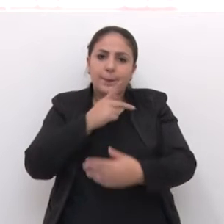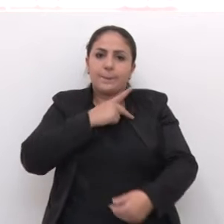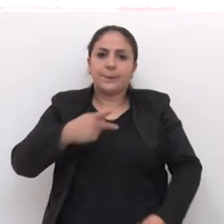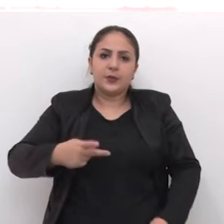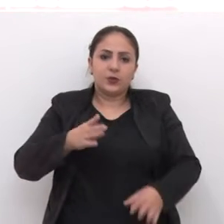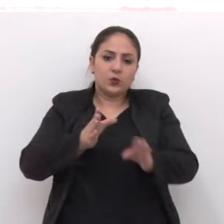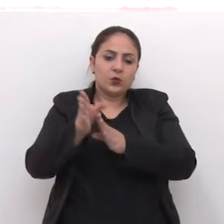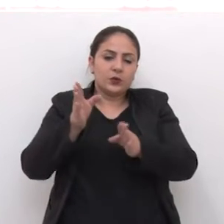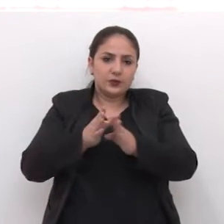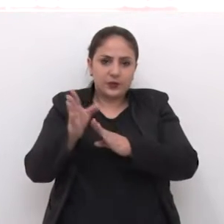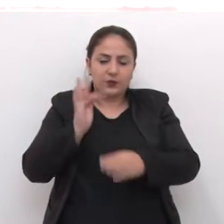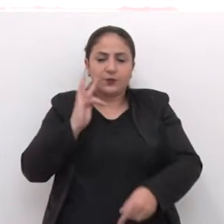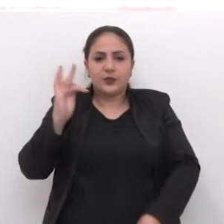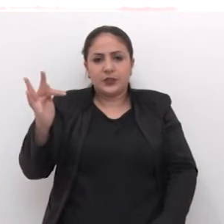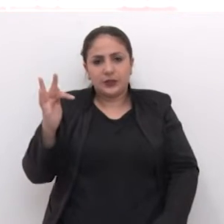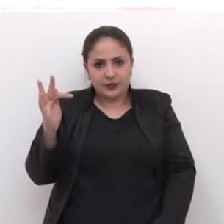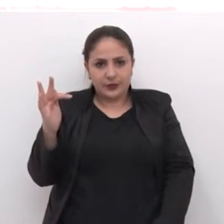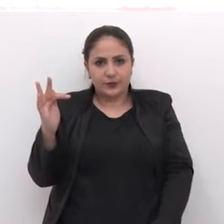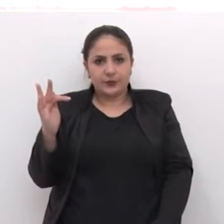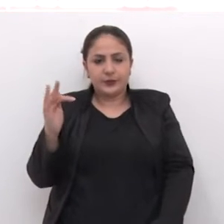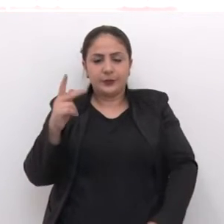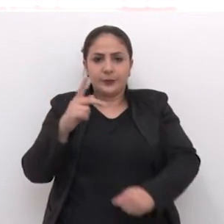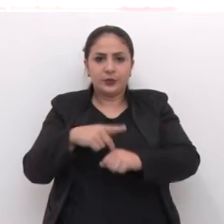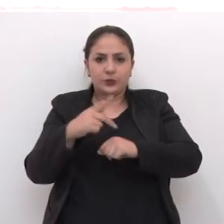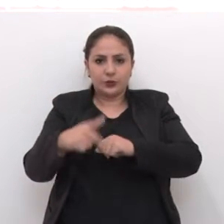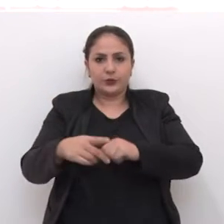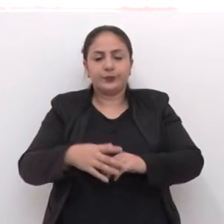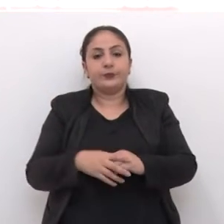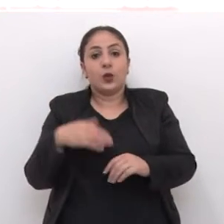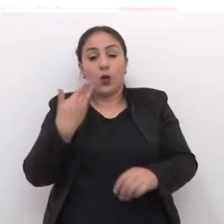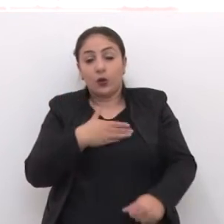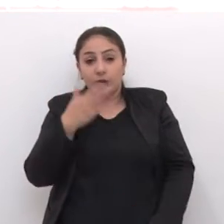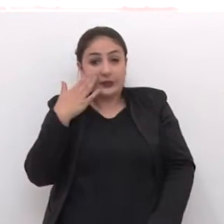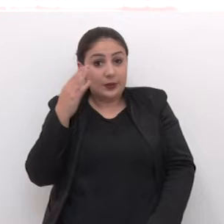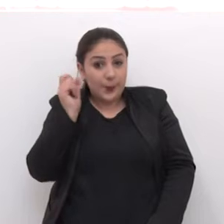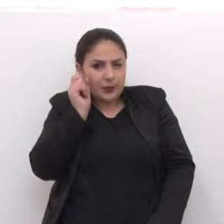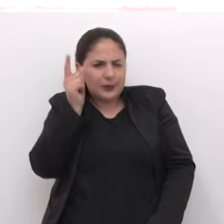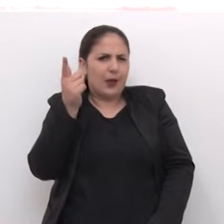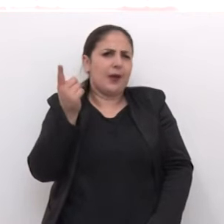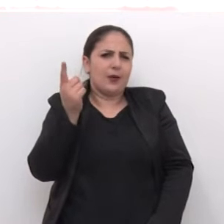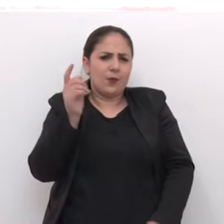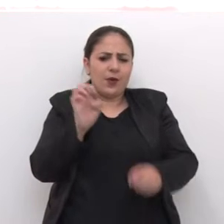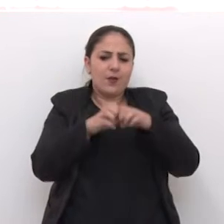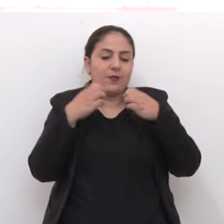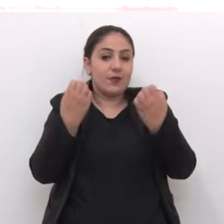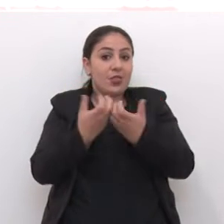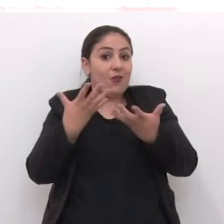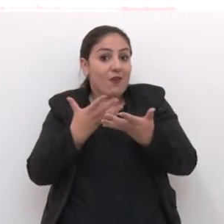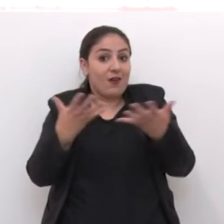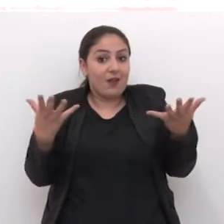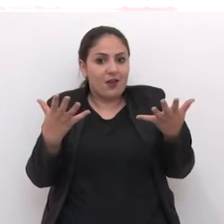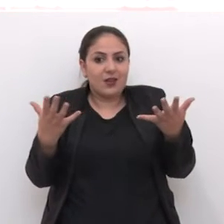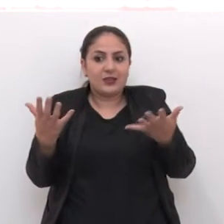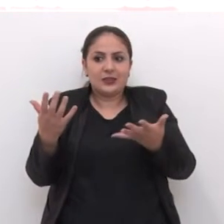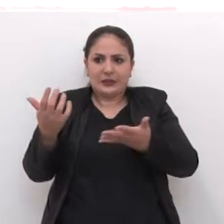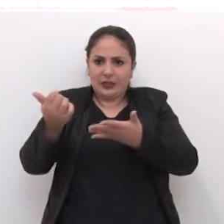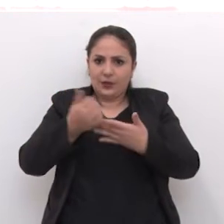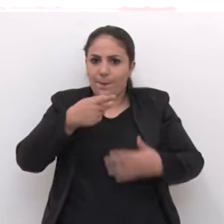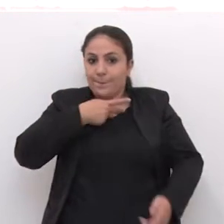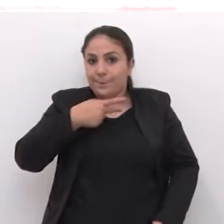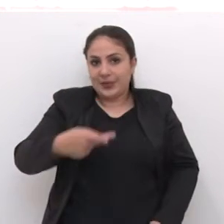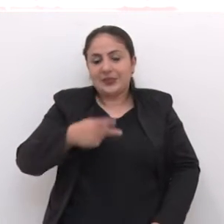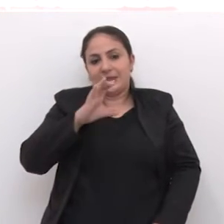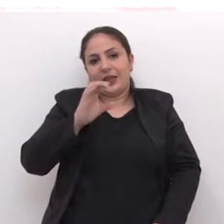Estamos trazendo o presidente do Conselho Federal de Contabilidade para Passo Fundo. Para te ter uma ideia, um evento desses